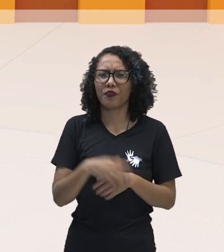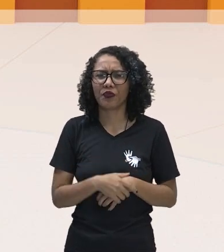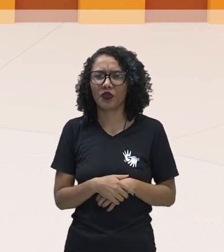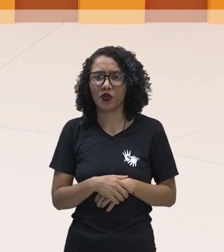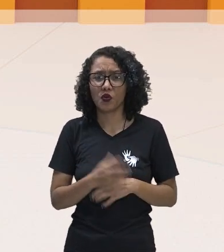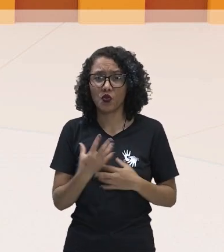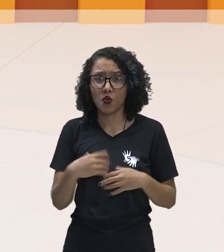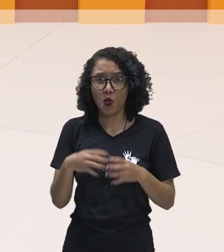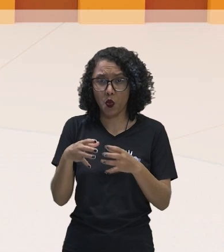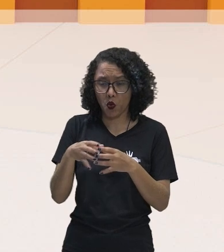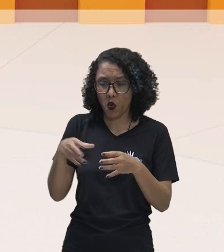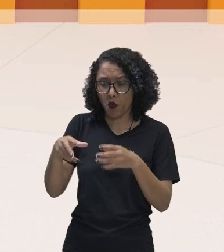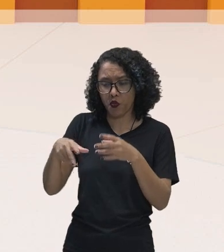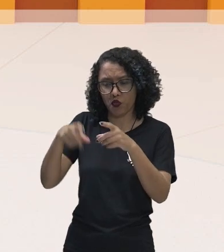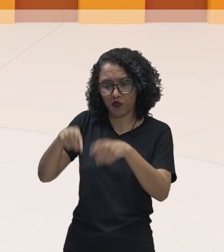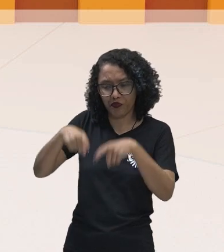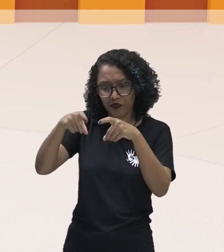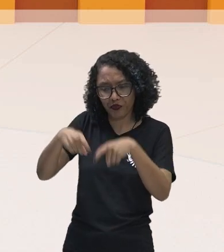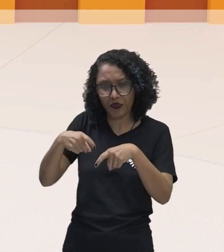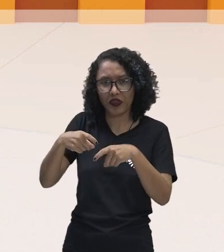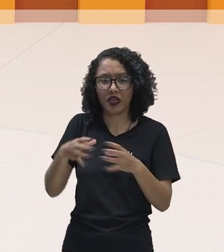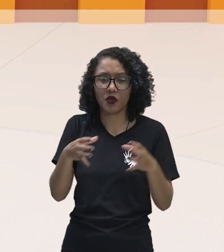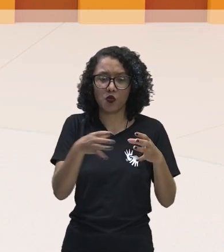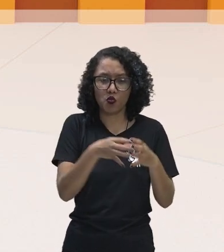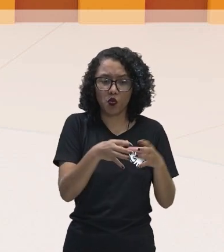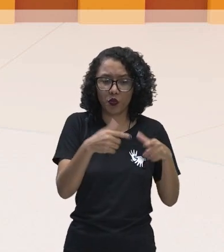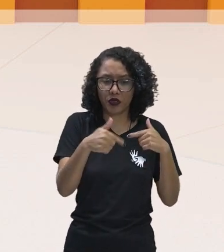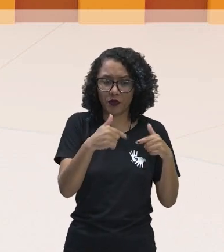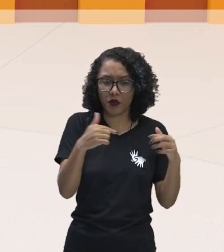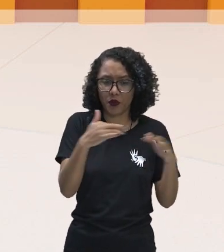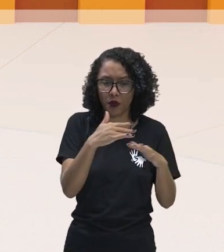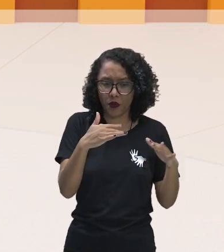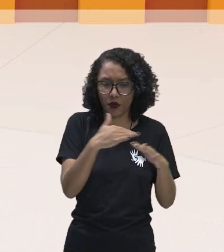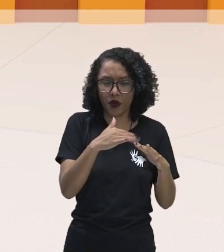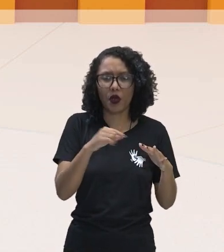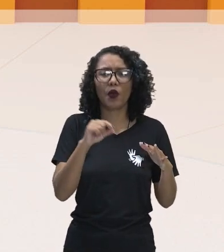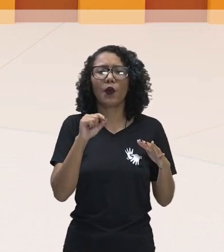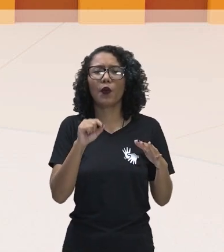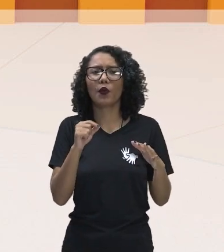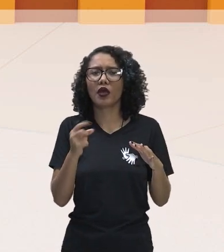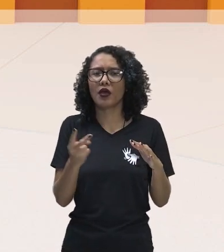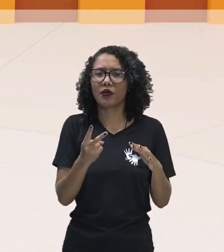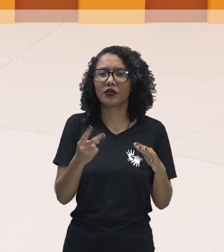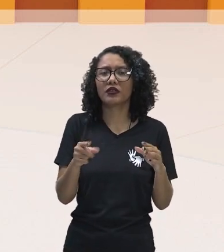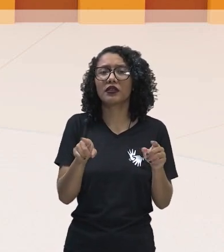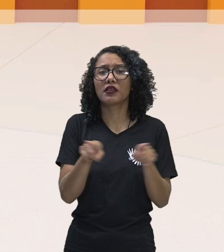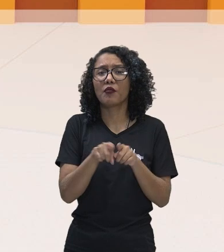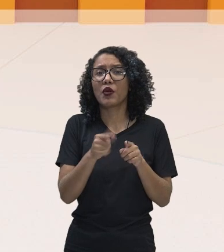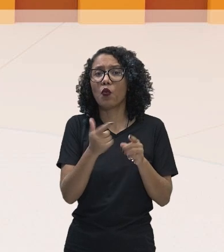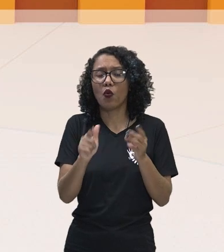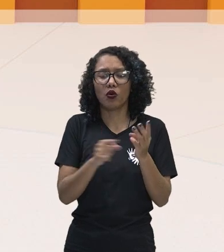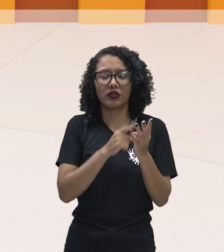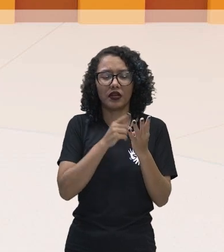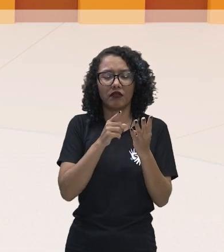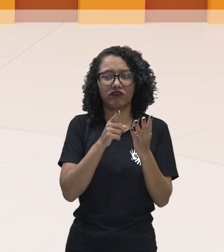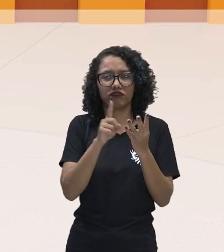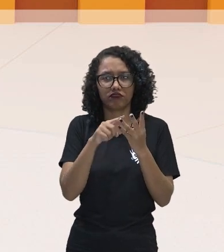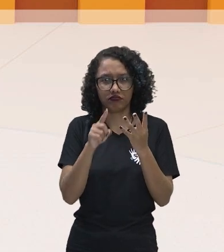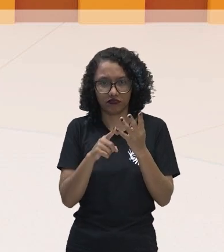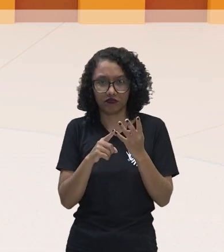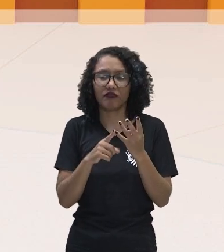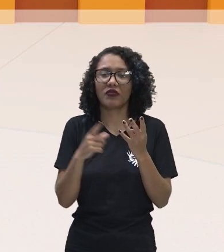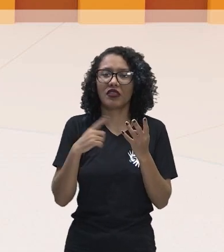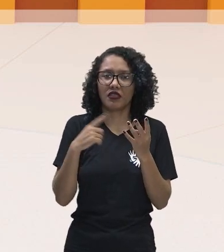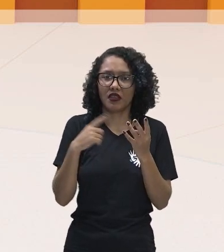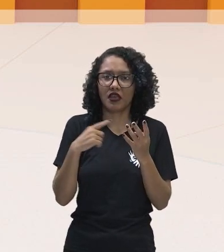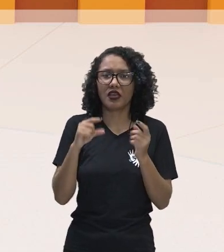massa de camponeses quanto de trabalhadores urbanos, vai haver duas vertentes que vão fazer